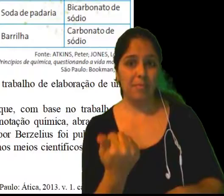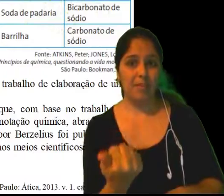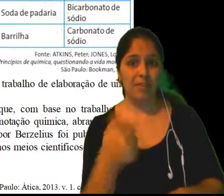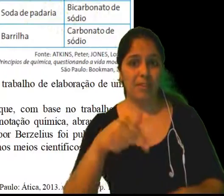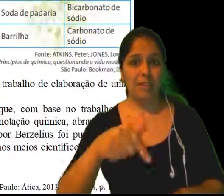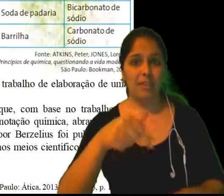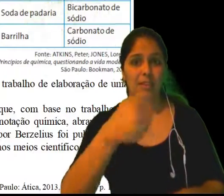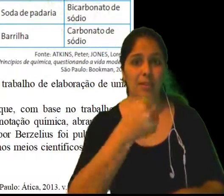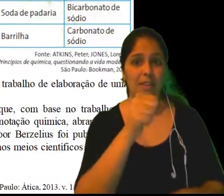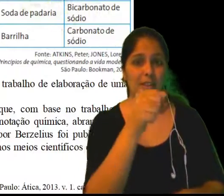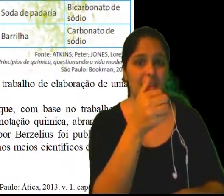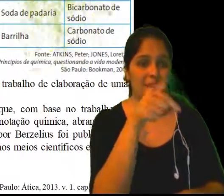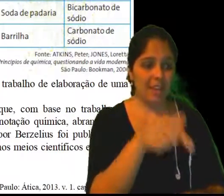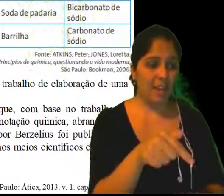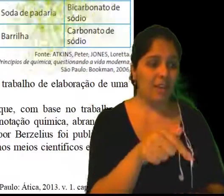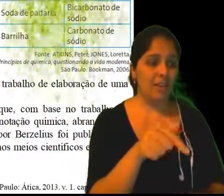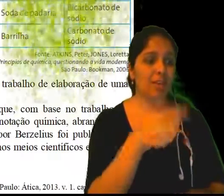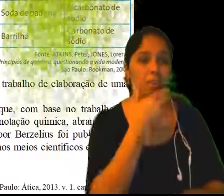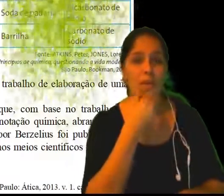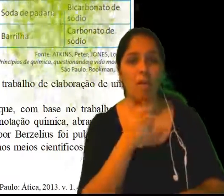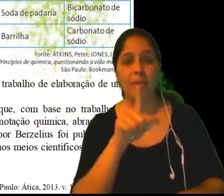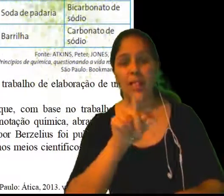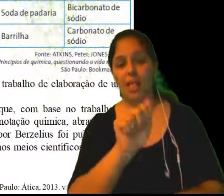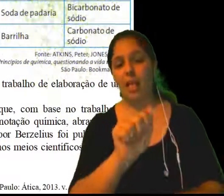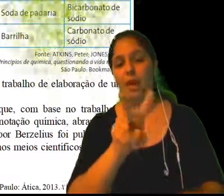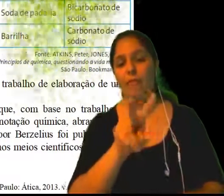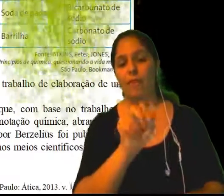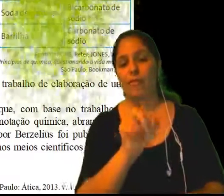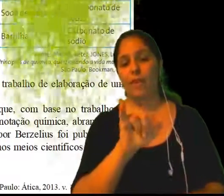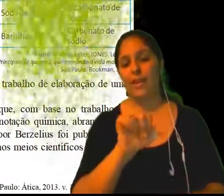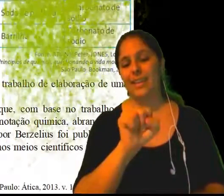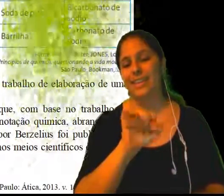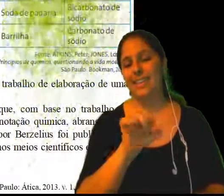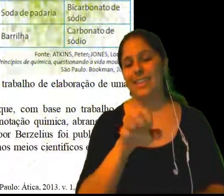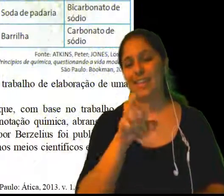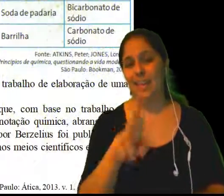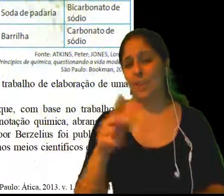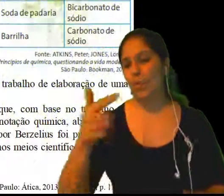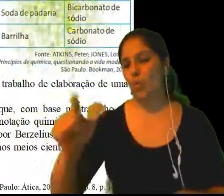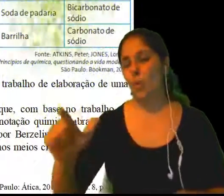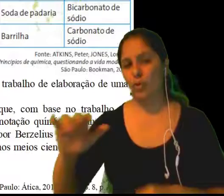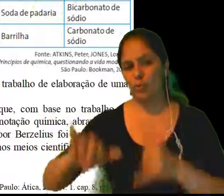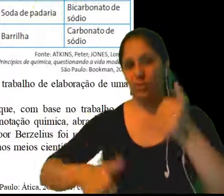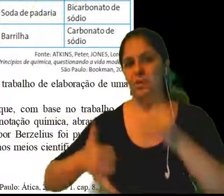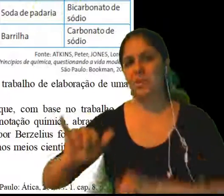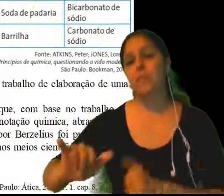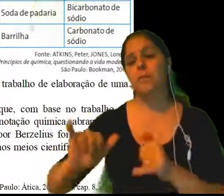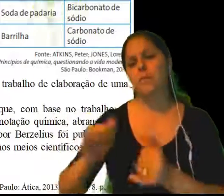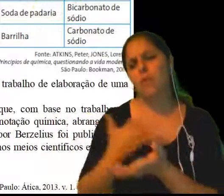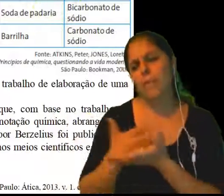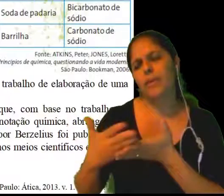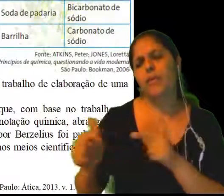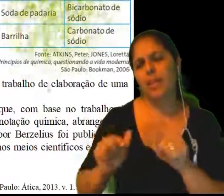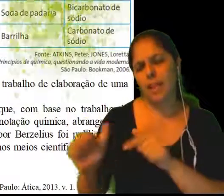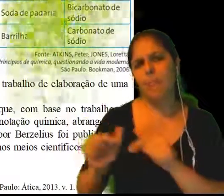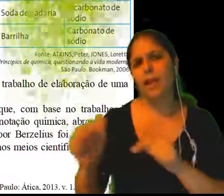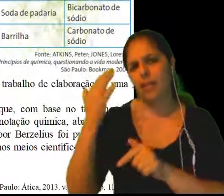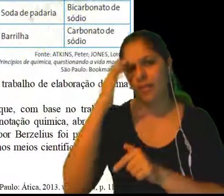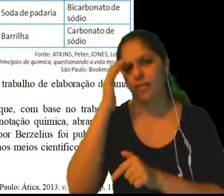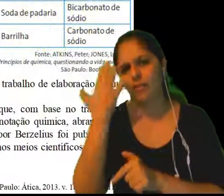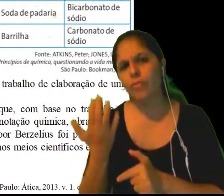em 1787 que Lavoisier, juntamente com outros químicos, iniciaram o trabalho de elaboração